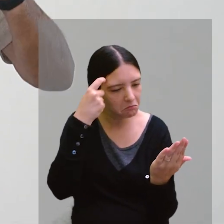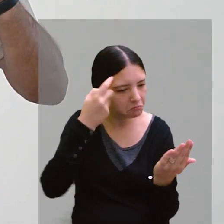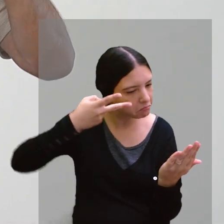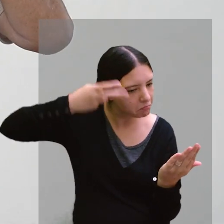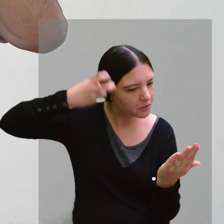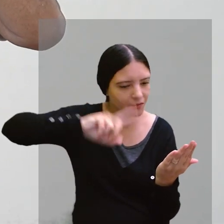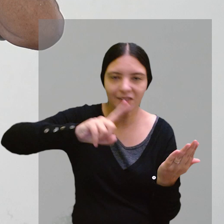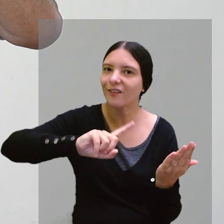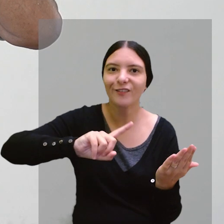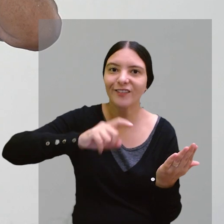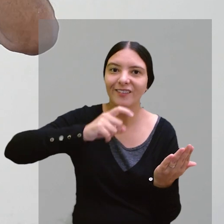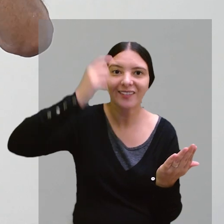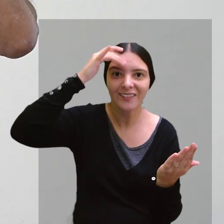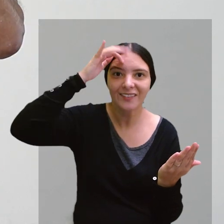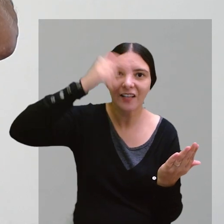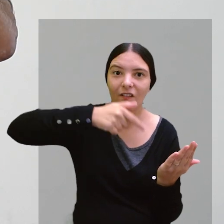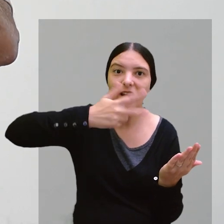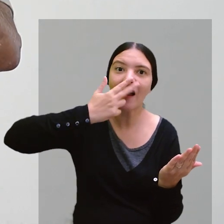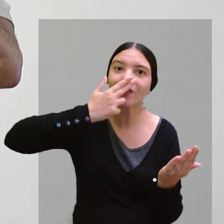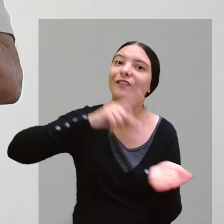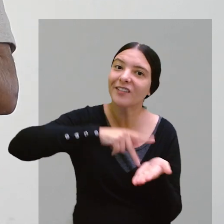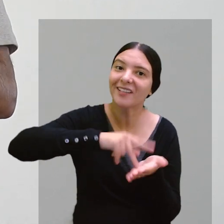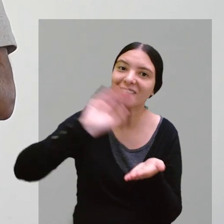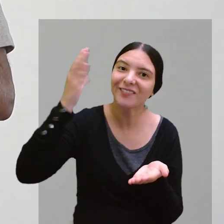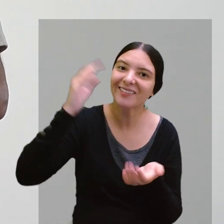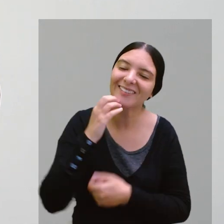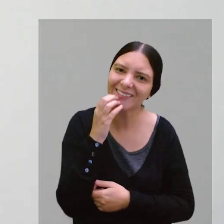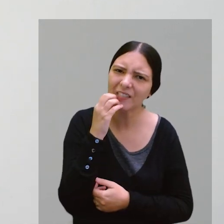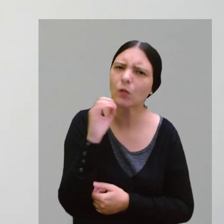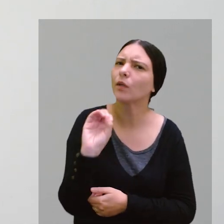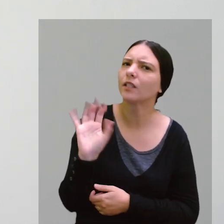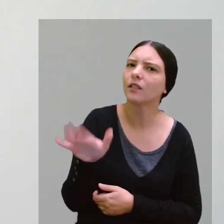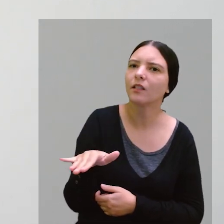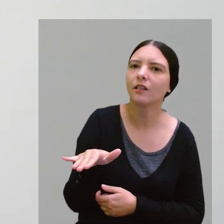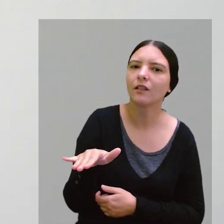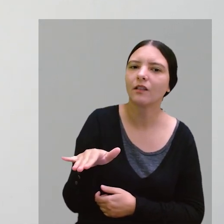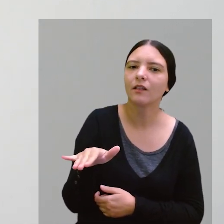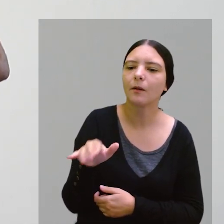Quando você está lendo, o cérebro acha que aquilo ali está acontecendo. Oi?